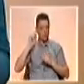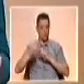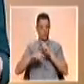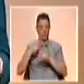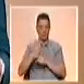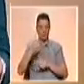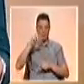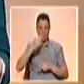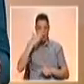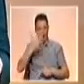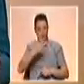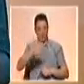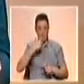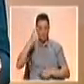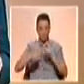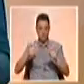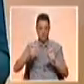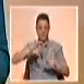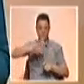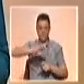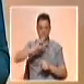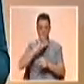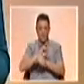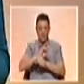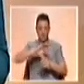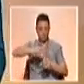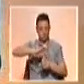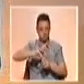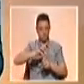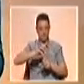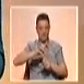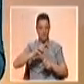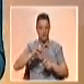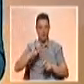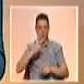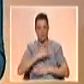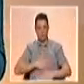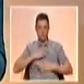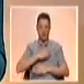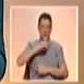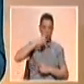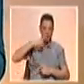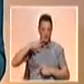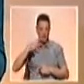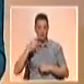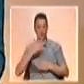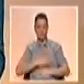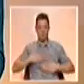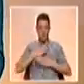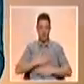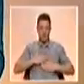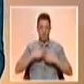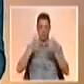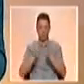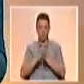essencial o hábito da pessoa de fechar a torneira enquanto está a lavar-se, ou a lavar os dentes, a tomar banho. Tudo